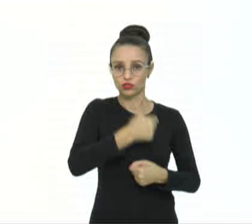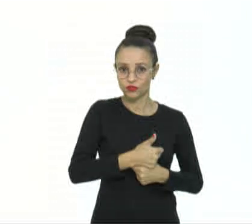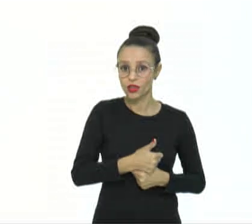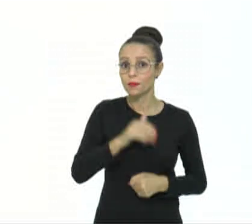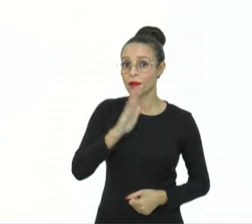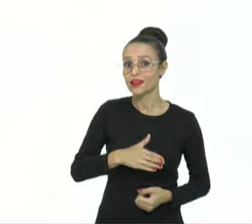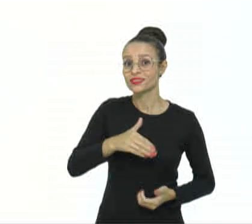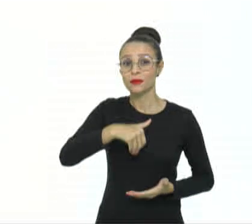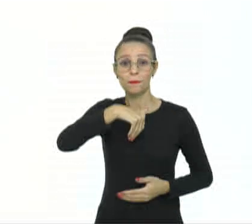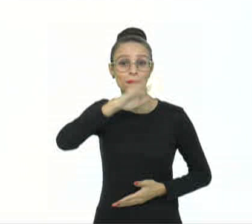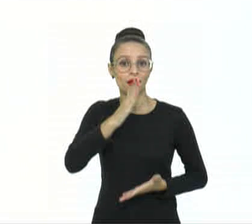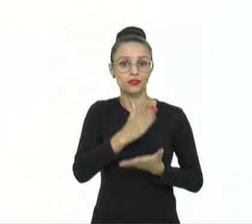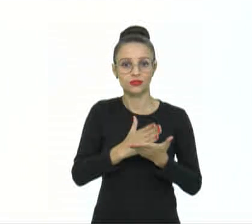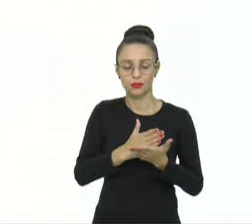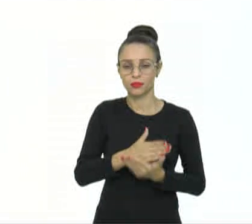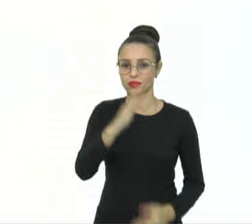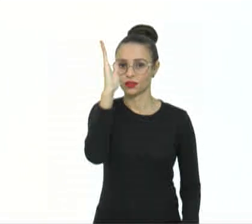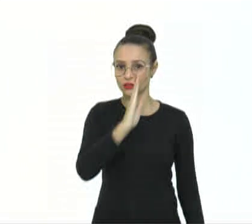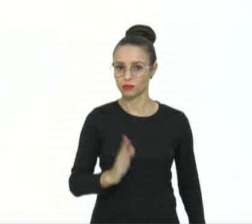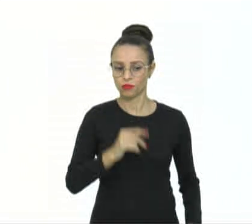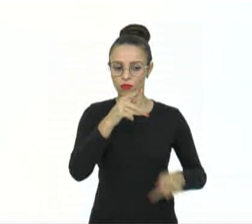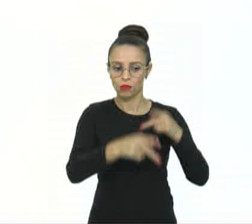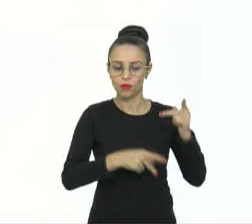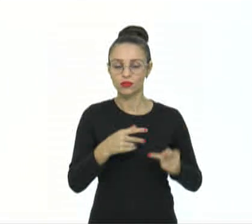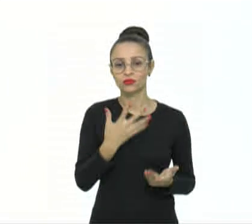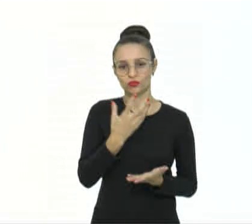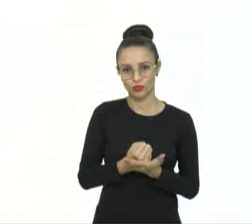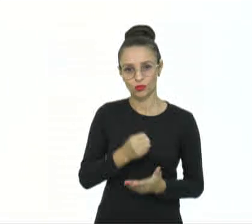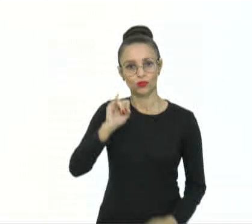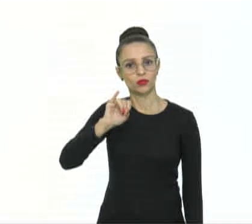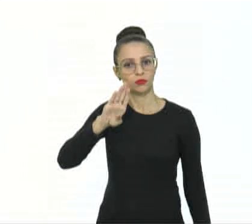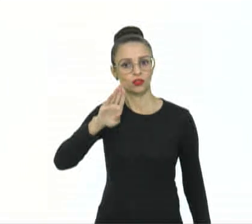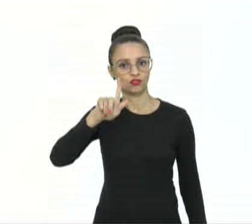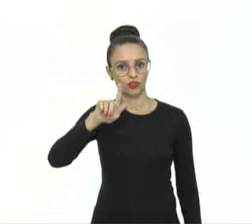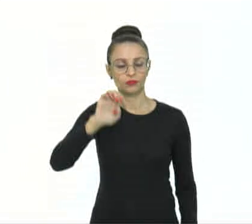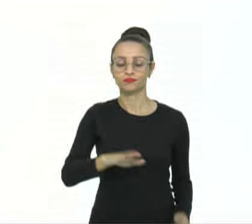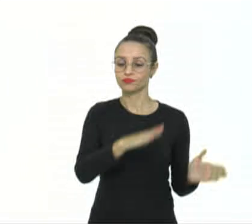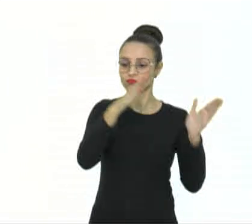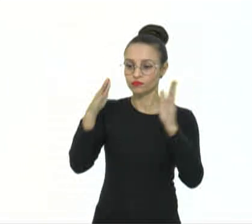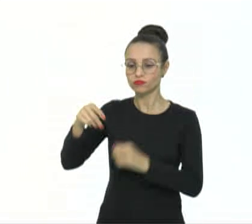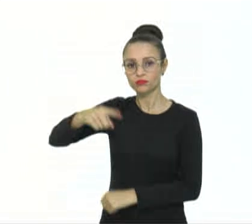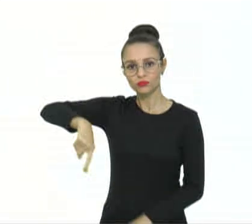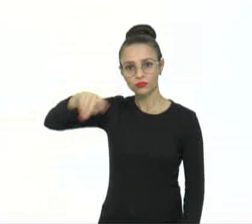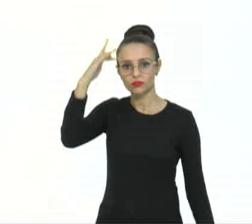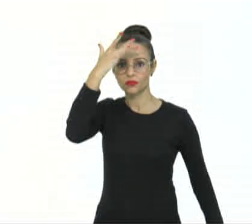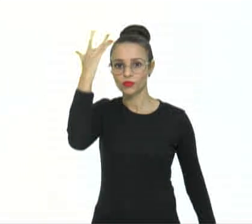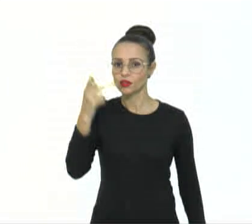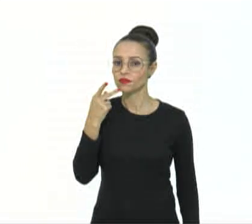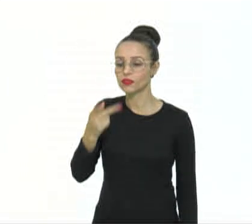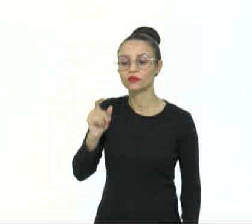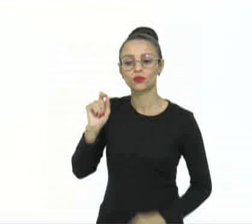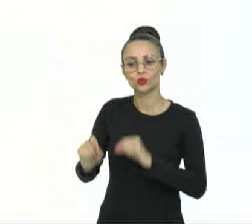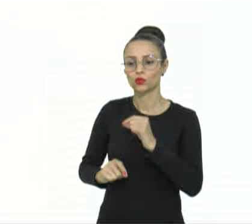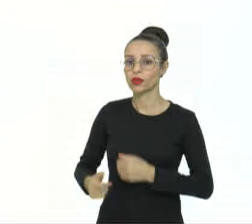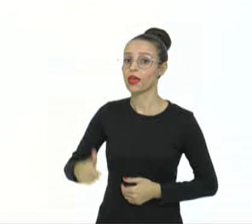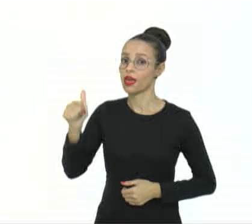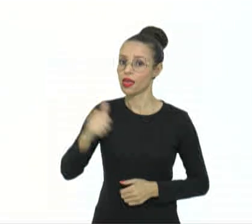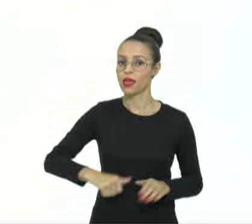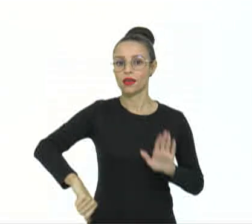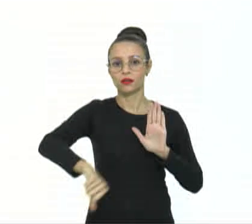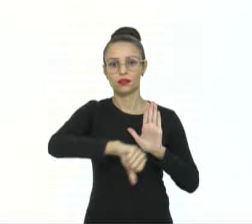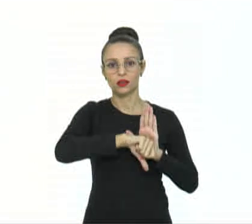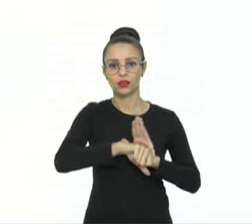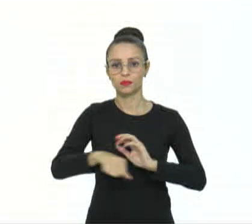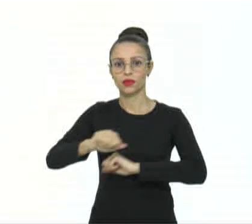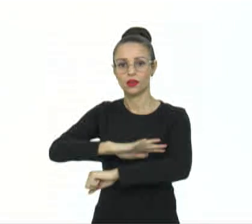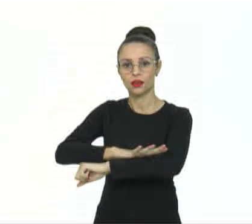da metade da população, segundo dados do IBGE. Do outro, houve os que consideraram a ação crime de racismo.